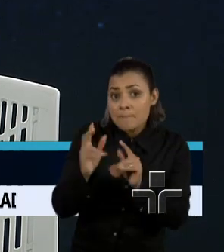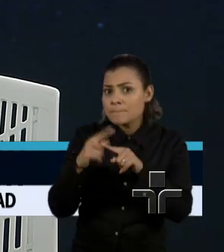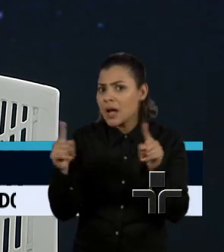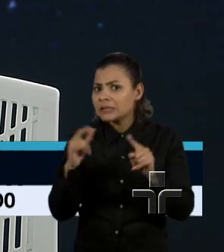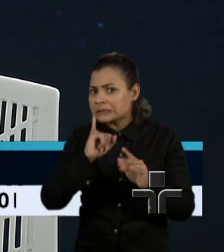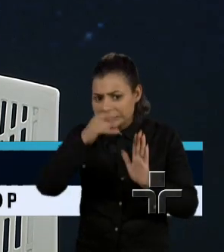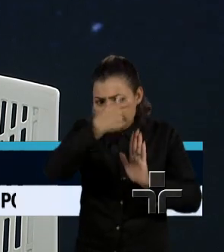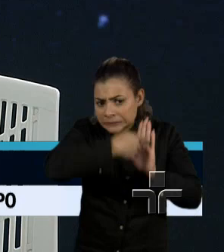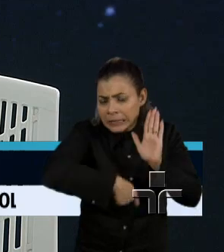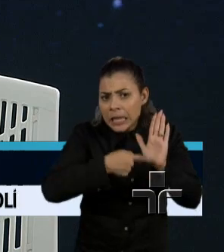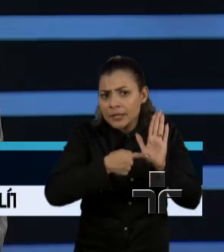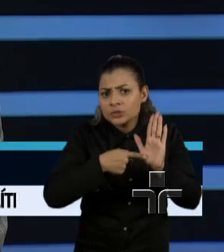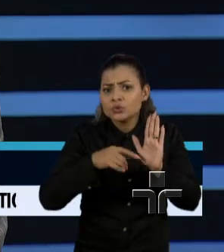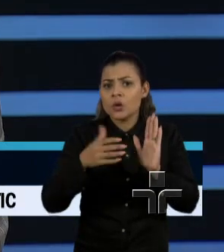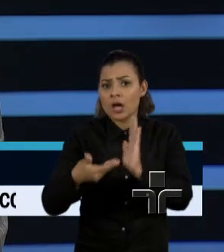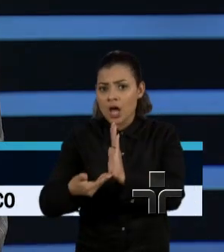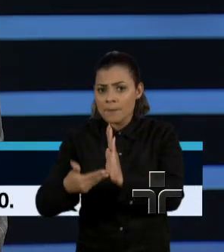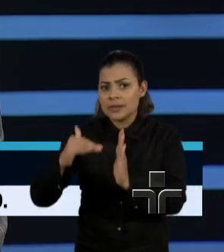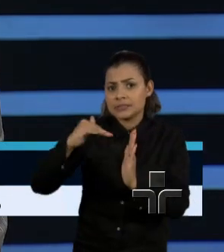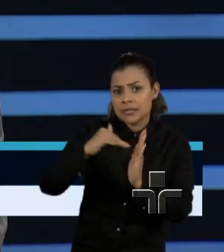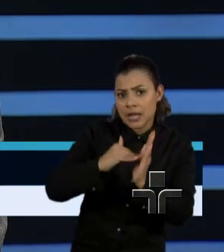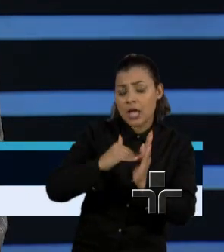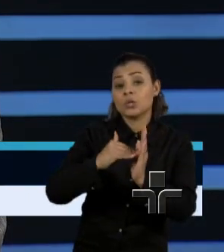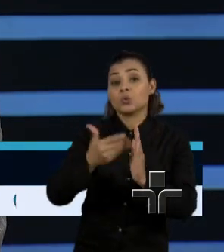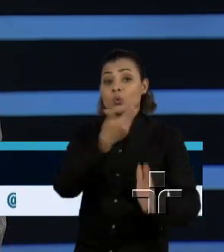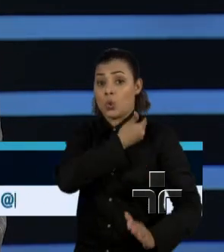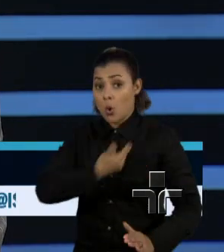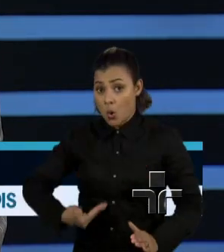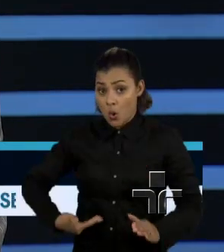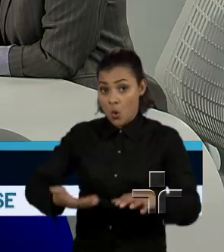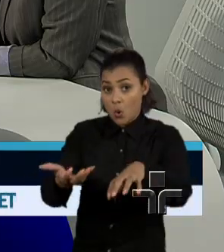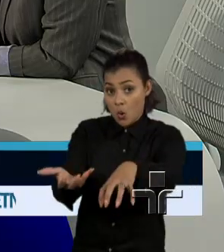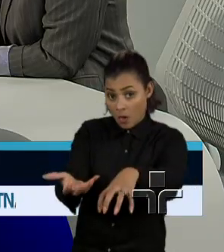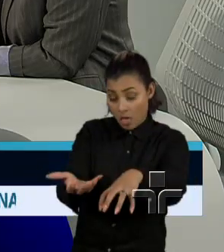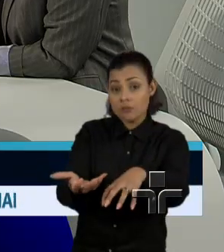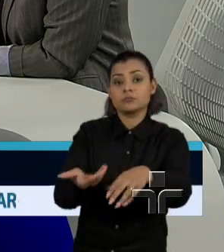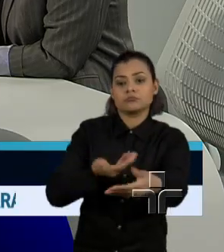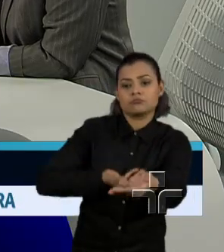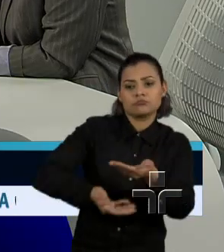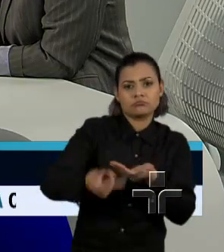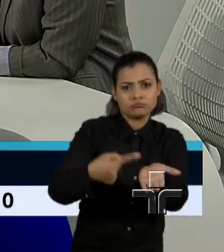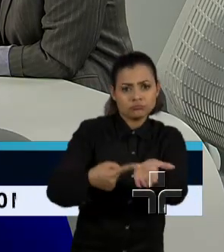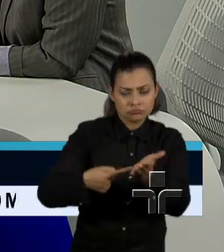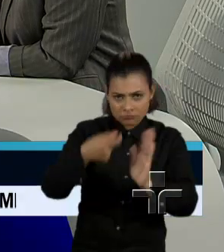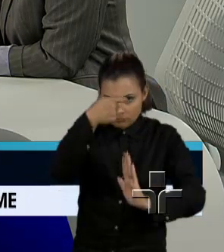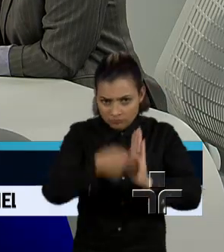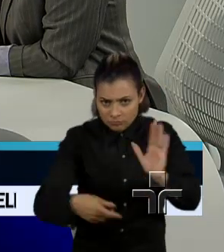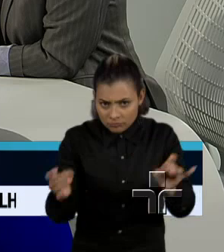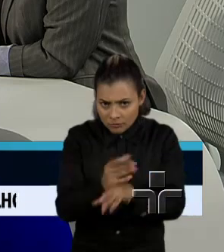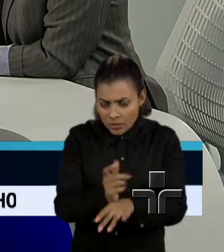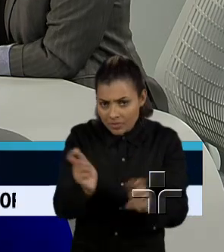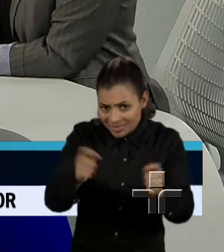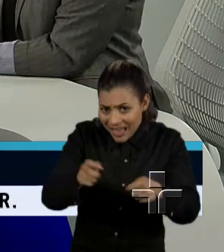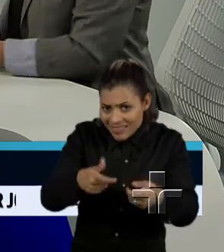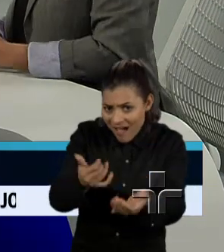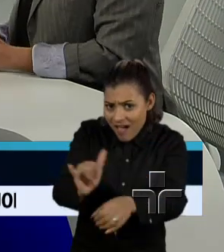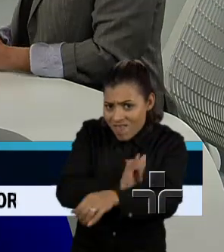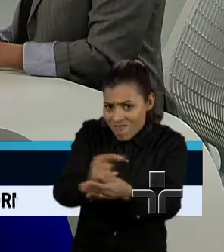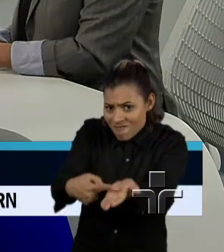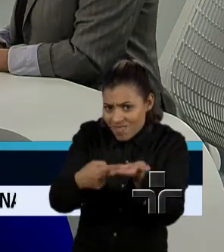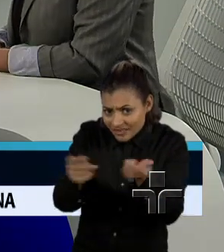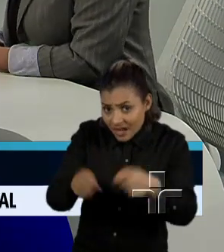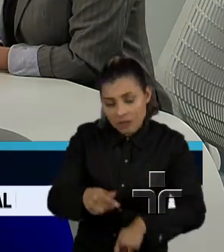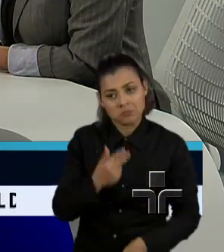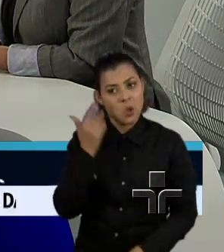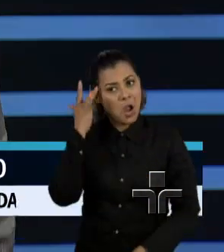um texto de consenso entre Câmara, Senado e Congresso. É isso que eles estão imaginando. Você acha que existe um caminho sedimentado para isso ou ainda não? Não,